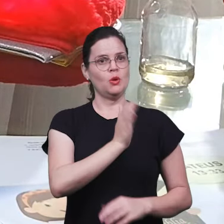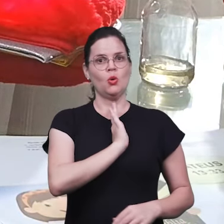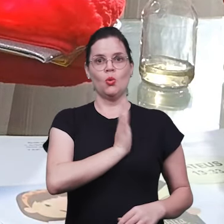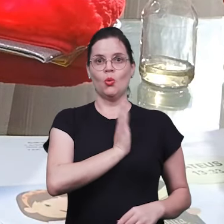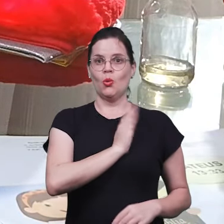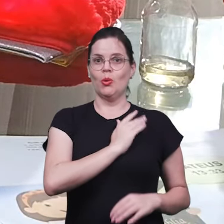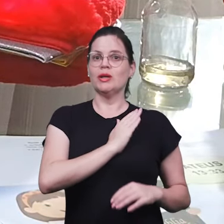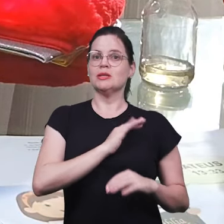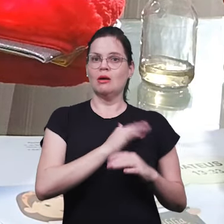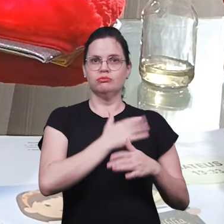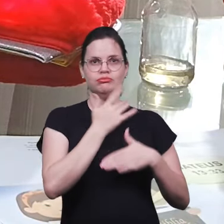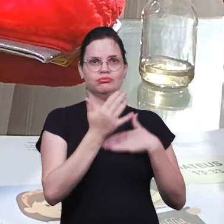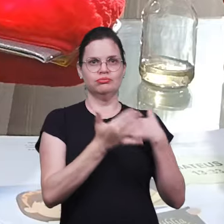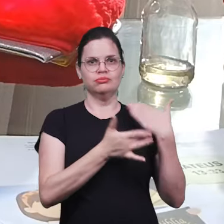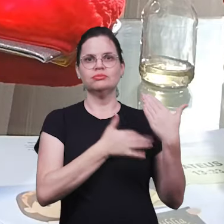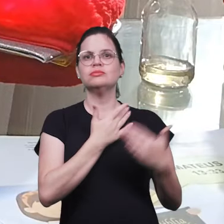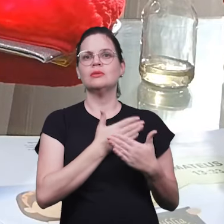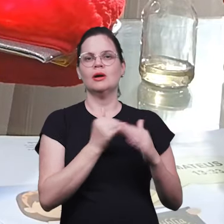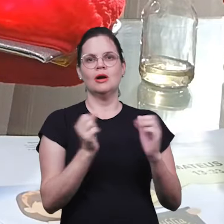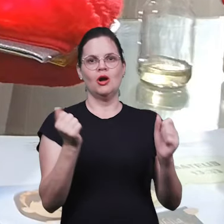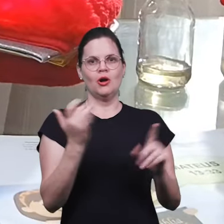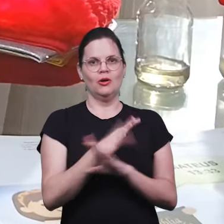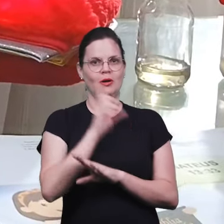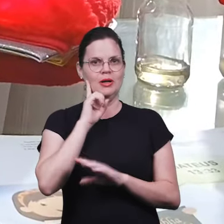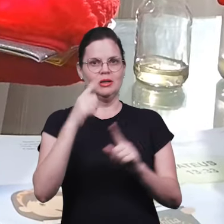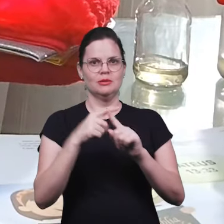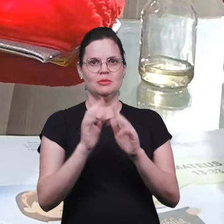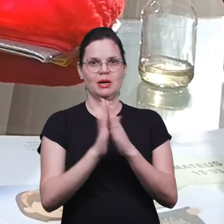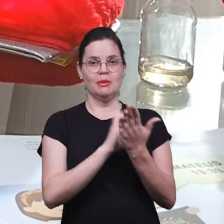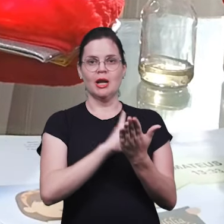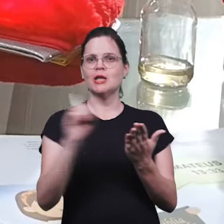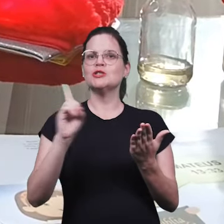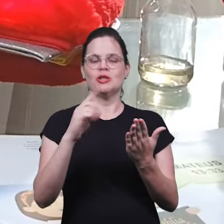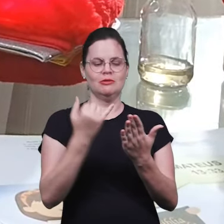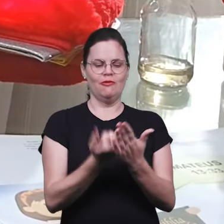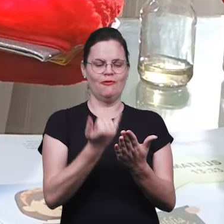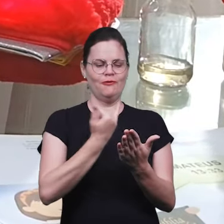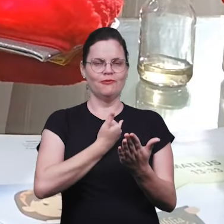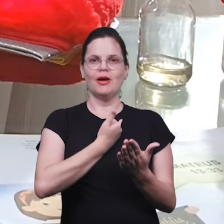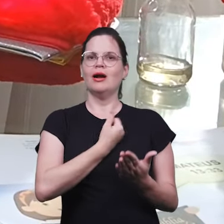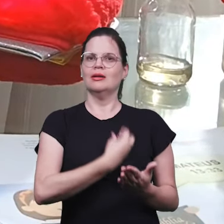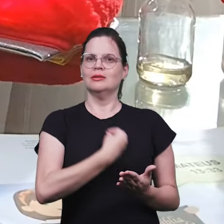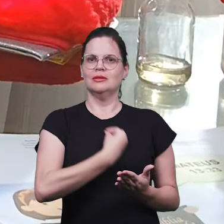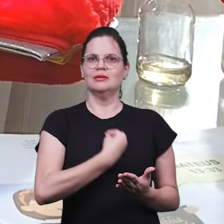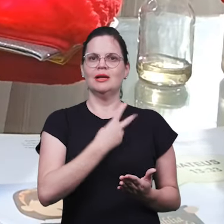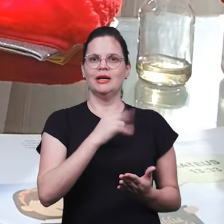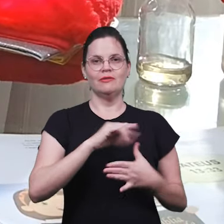vazio, ele é cheio. Glória a Deus que essa palavra tem trazido vida à nossa alma, né? E vai nos levar